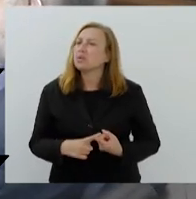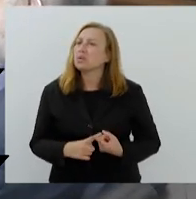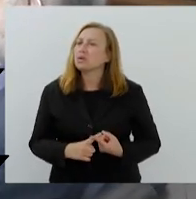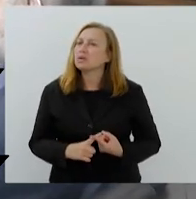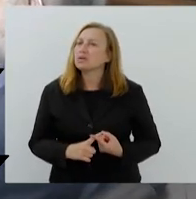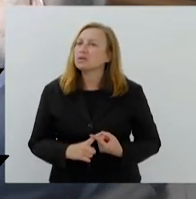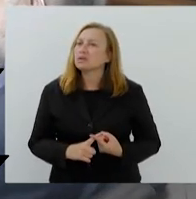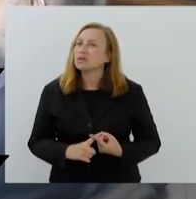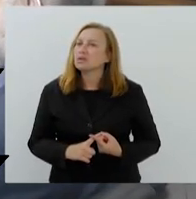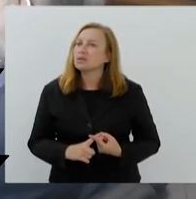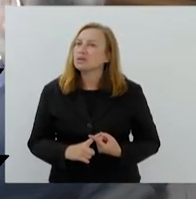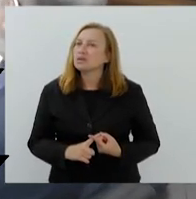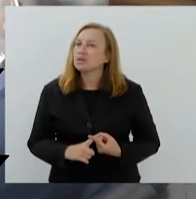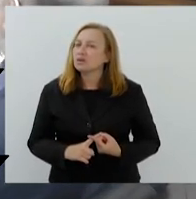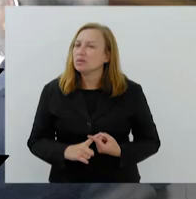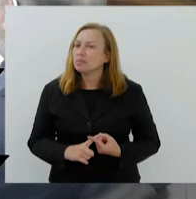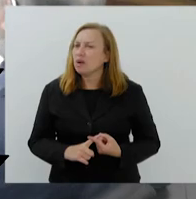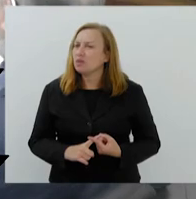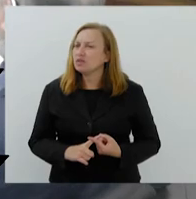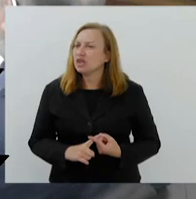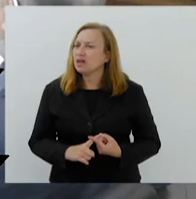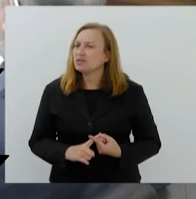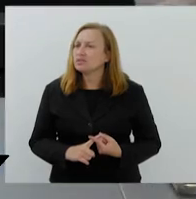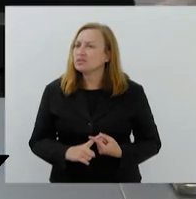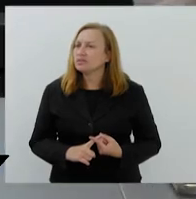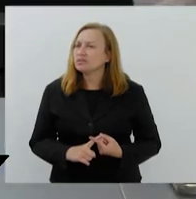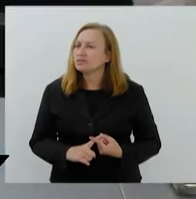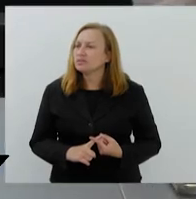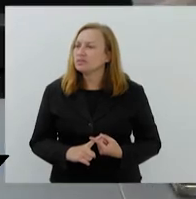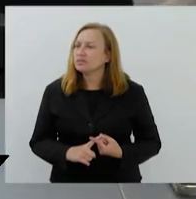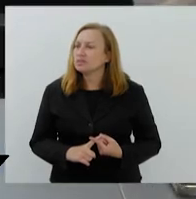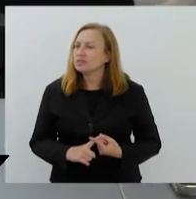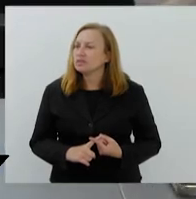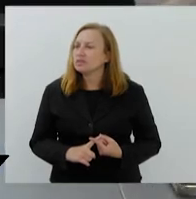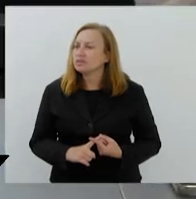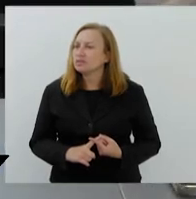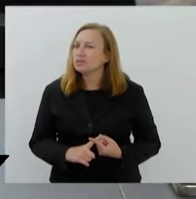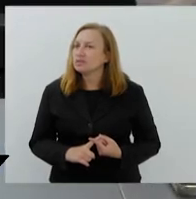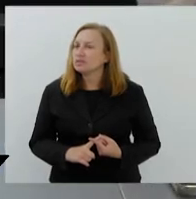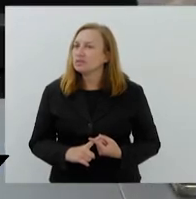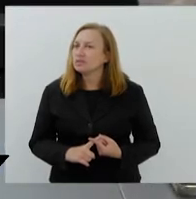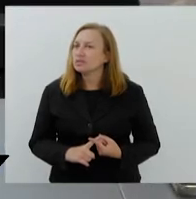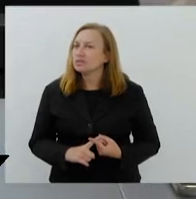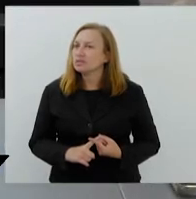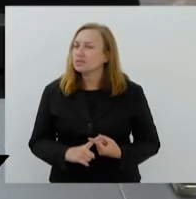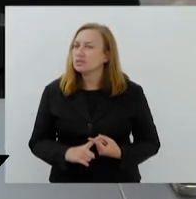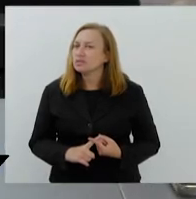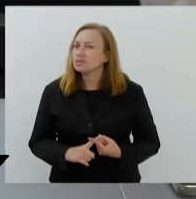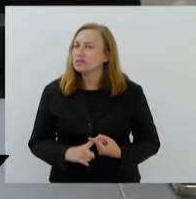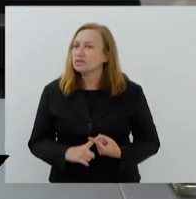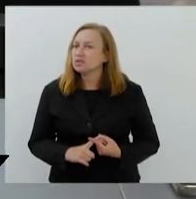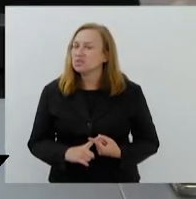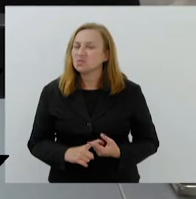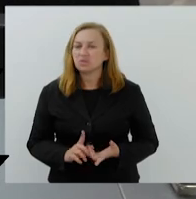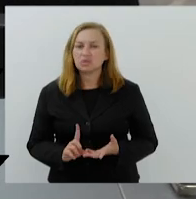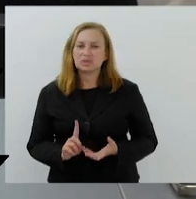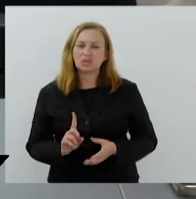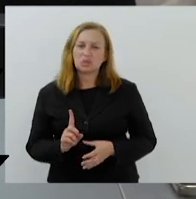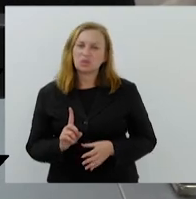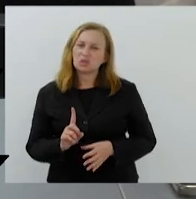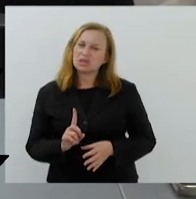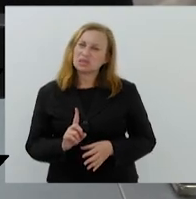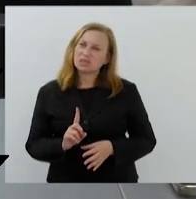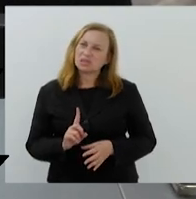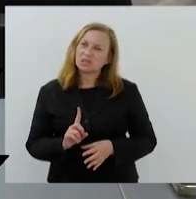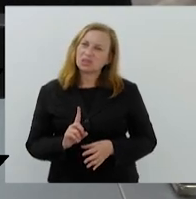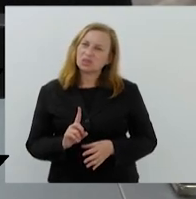quis seguir aqui restritamente o que determinou a CCJ, de não botar uma atribuição